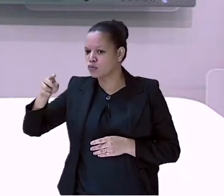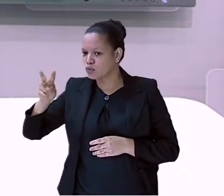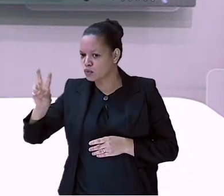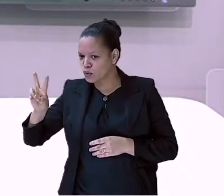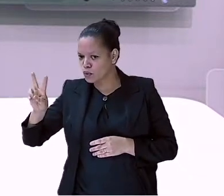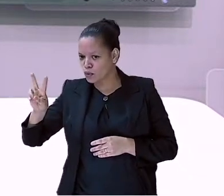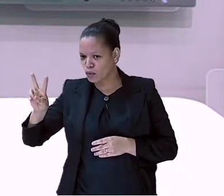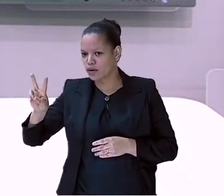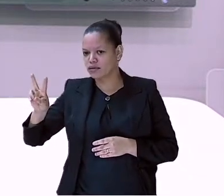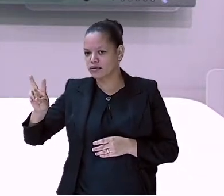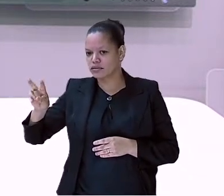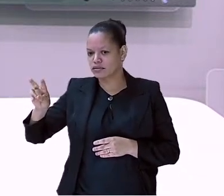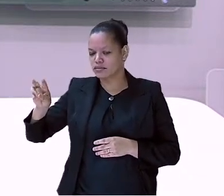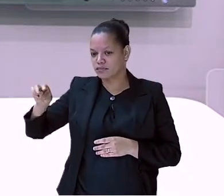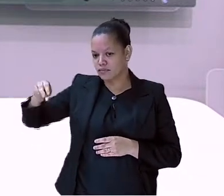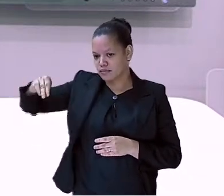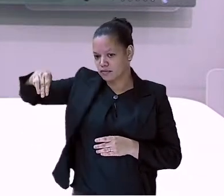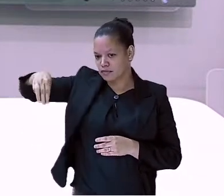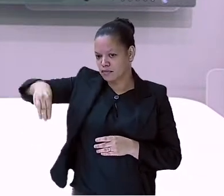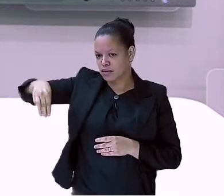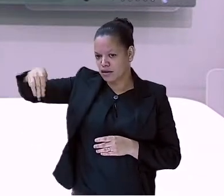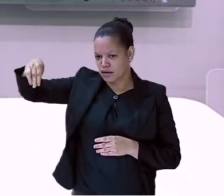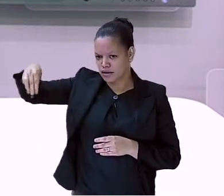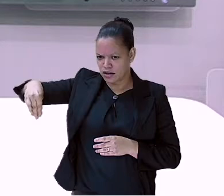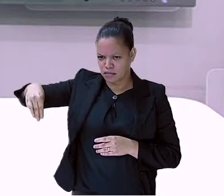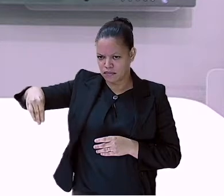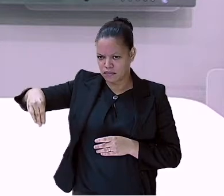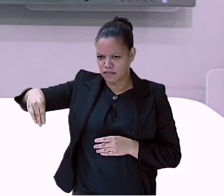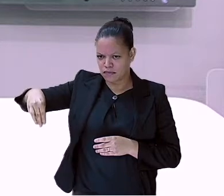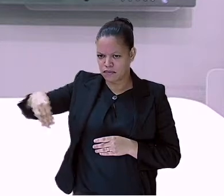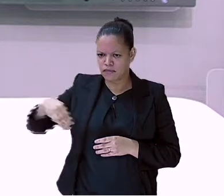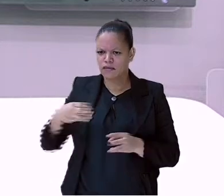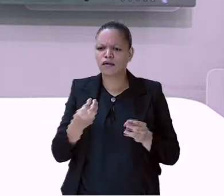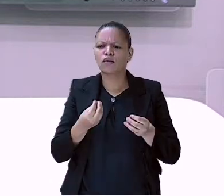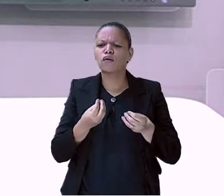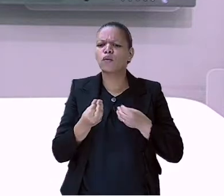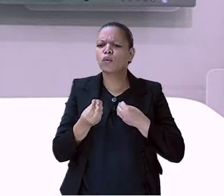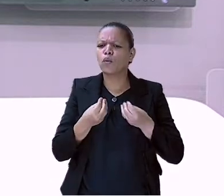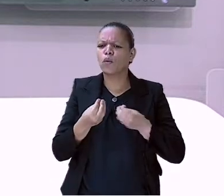milímetros. Então, a minha escrita ali vai ser qual?